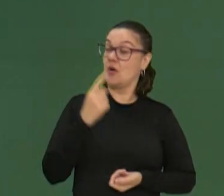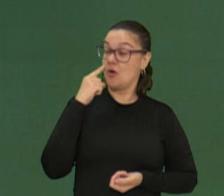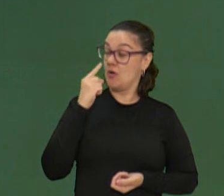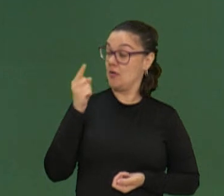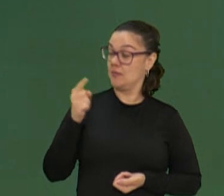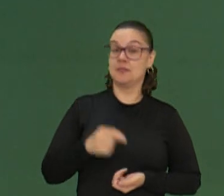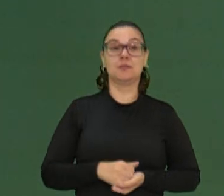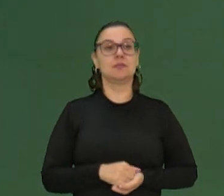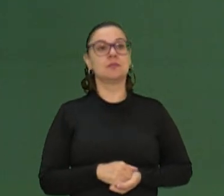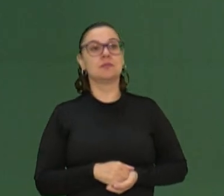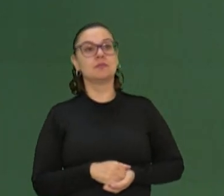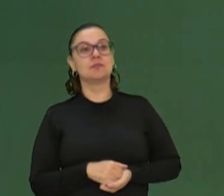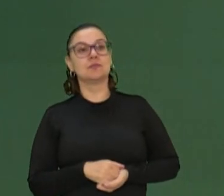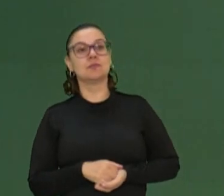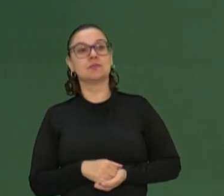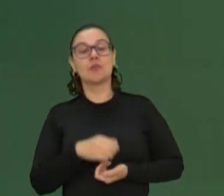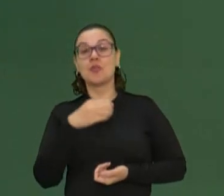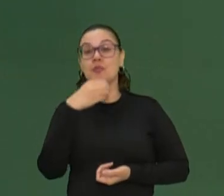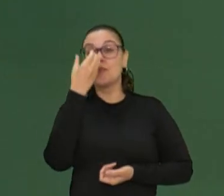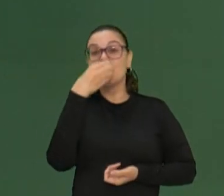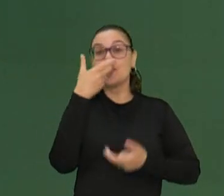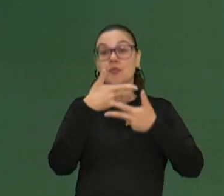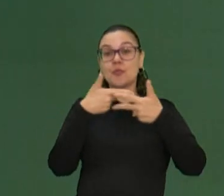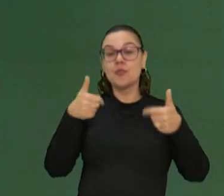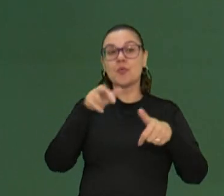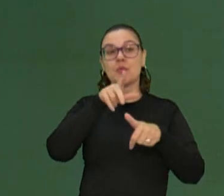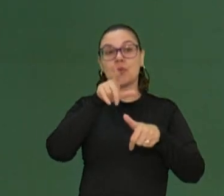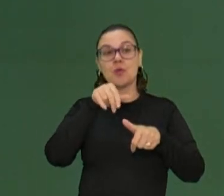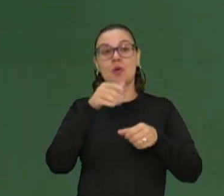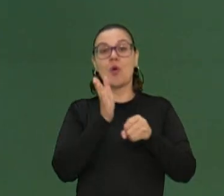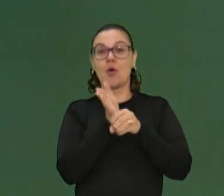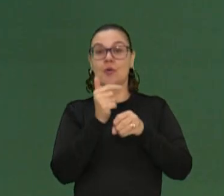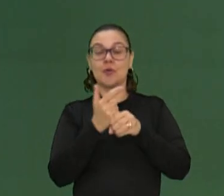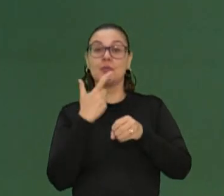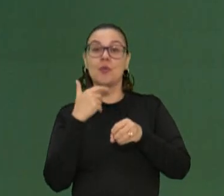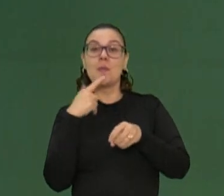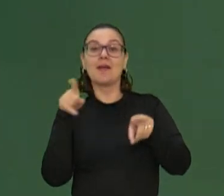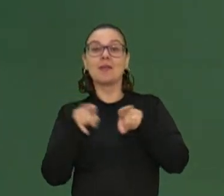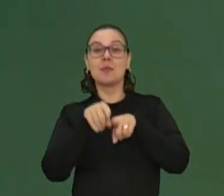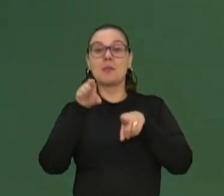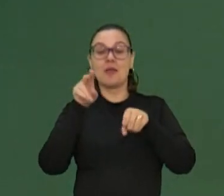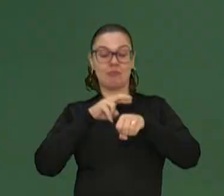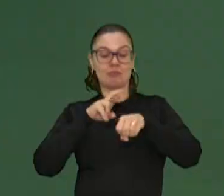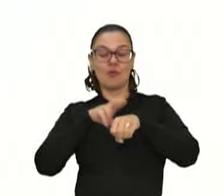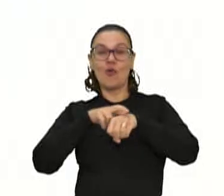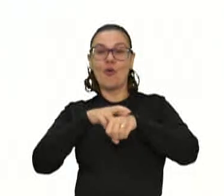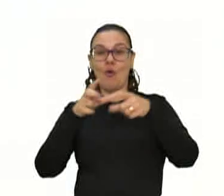Olha isso aqui. Frutos, como o tomate e a berinjela.